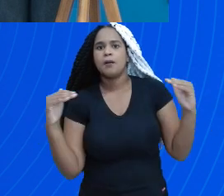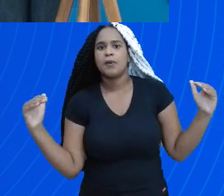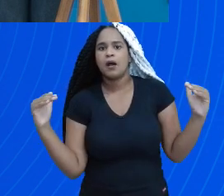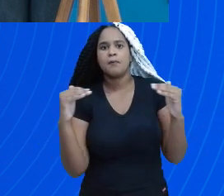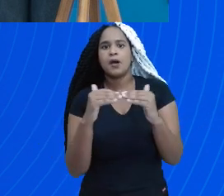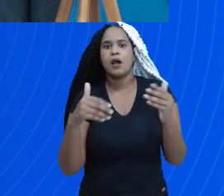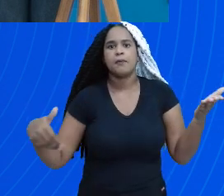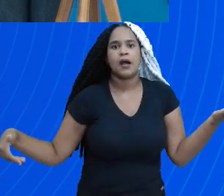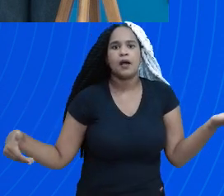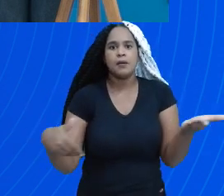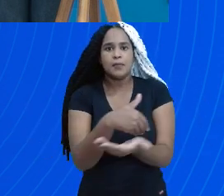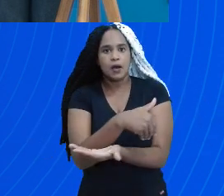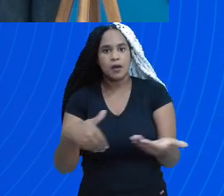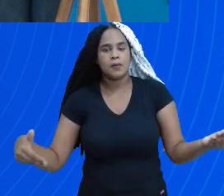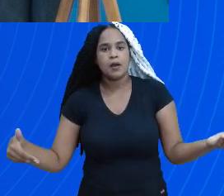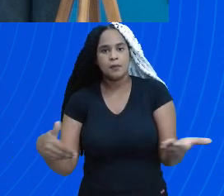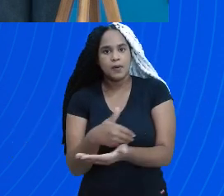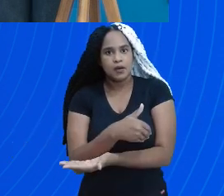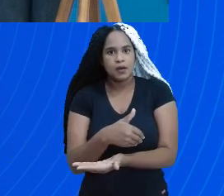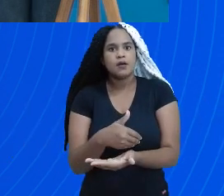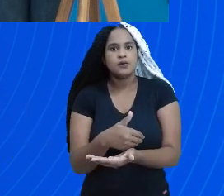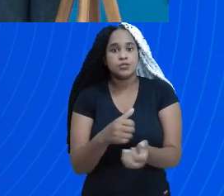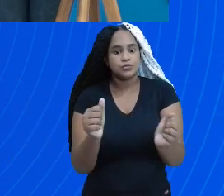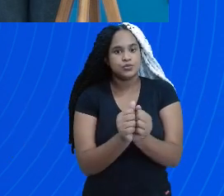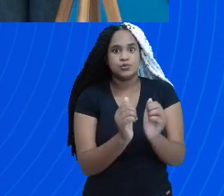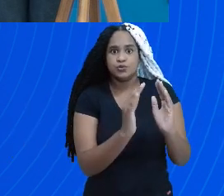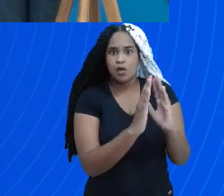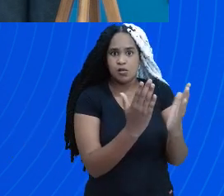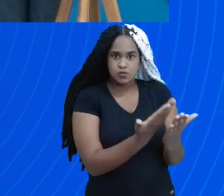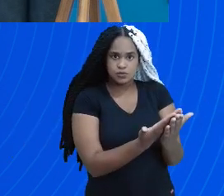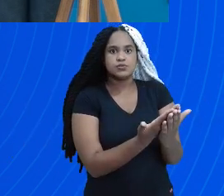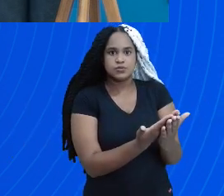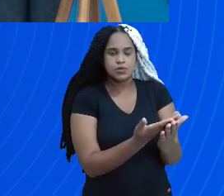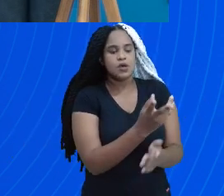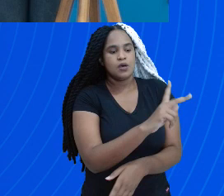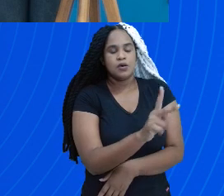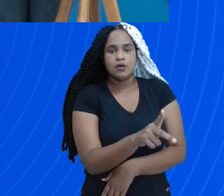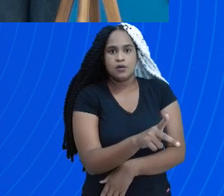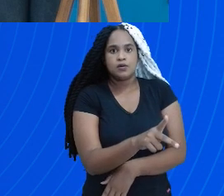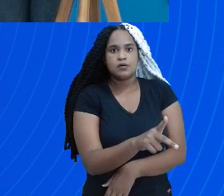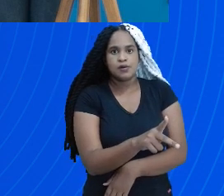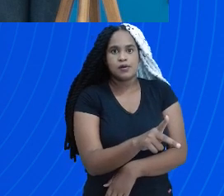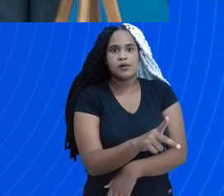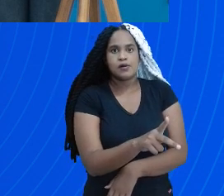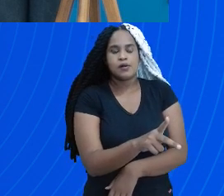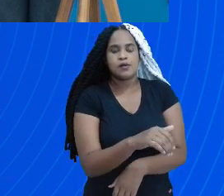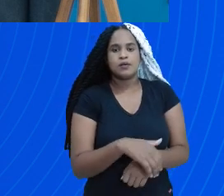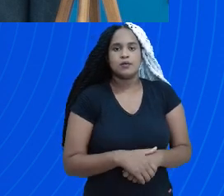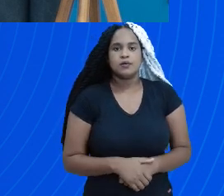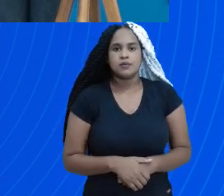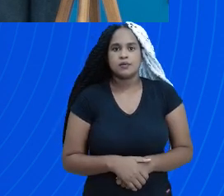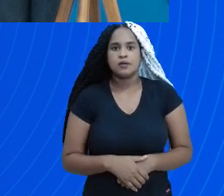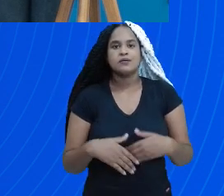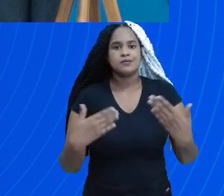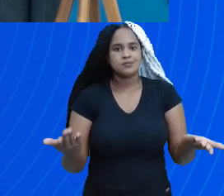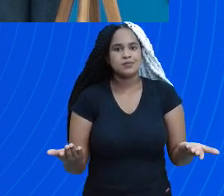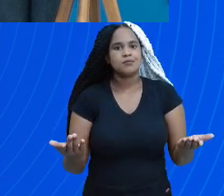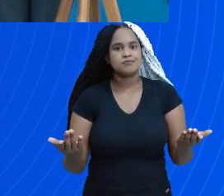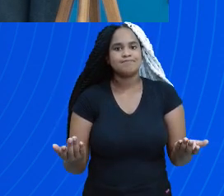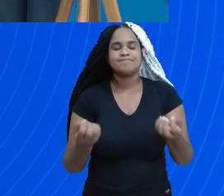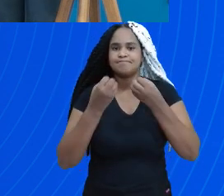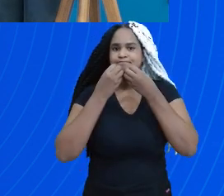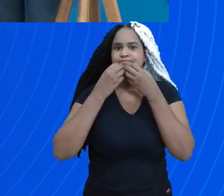são feitos com toda a comunidade escolar, com o professor da sala de recursos, com o professor da sala regular, eles vão fazer toda